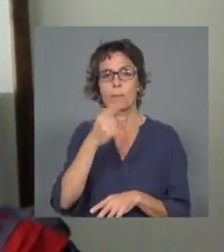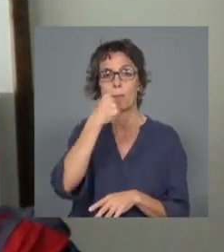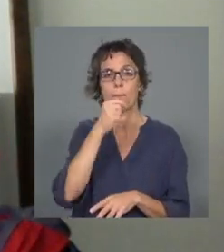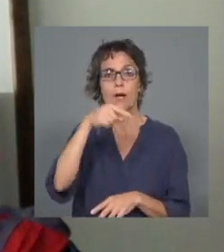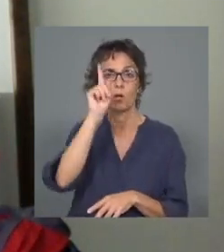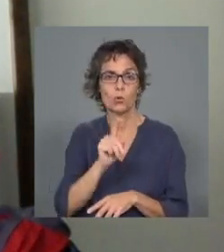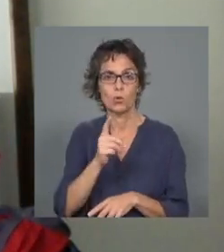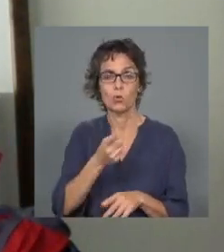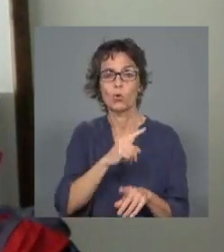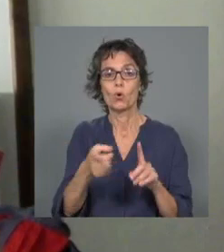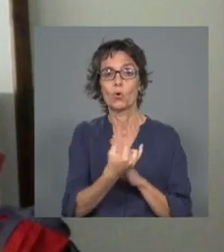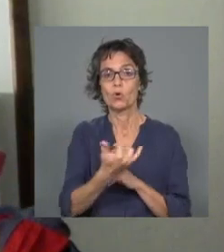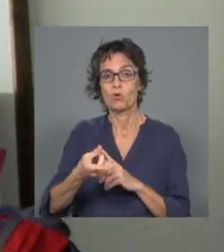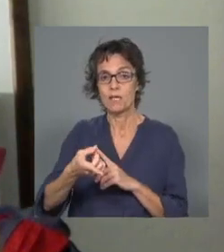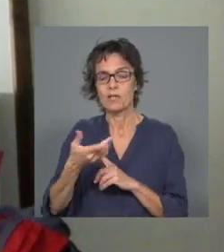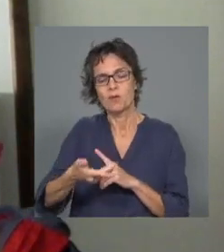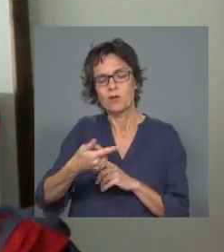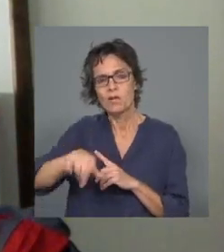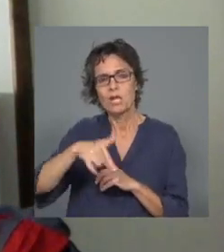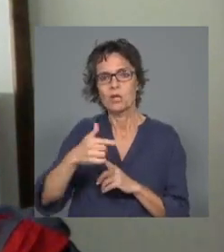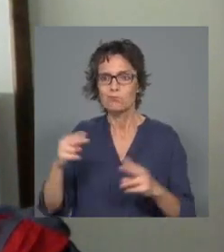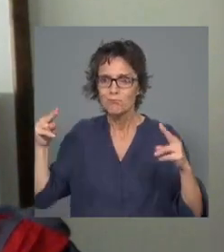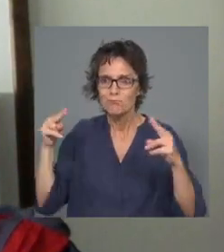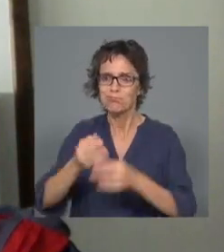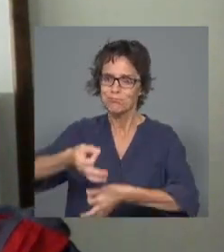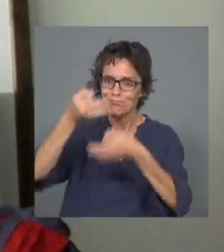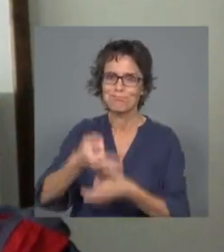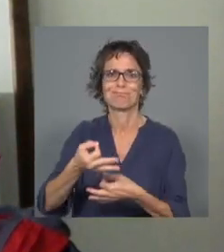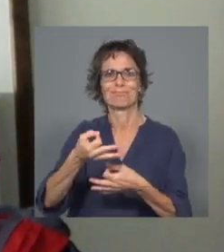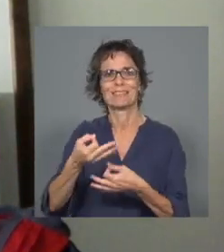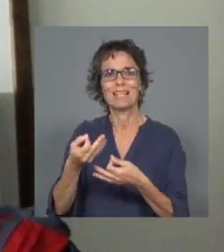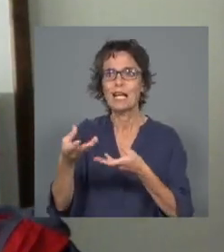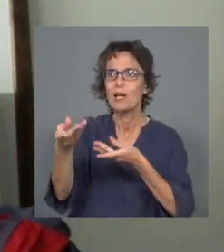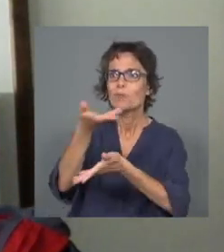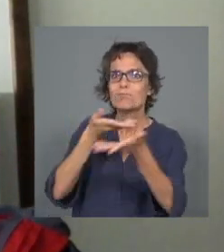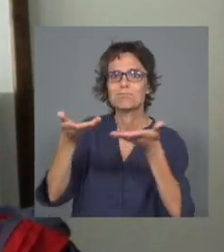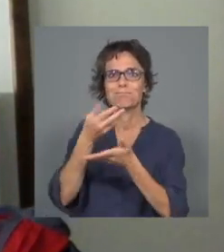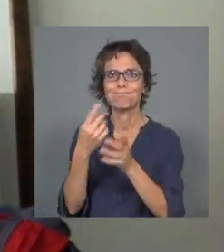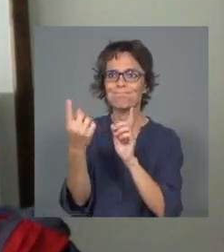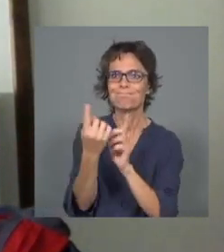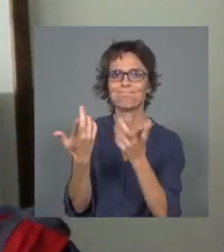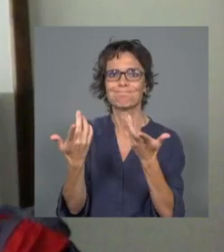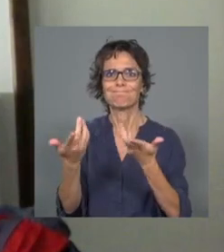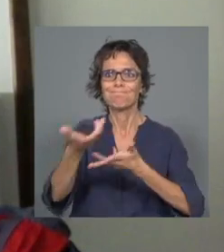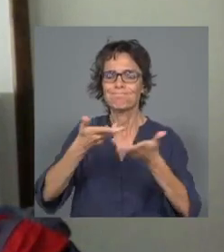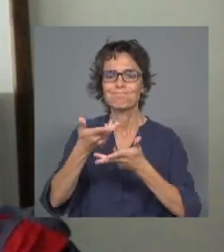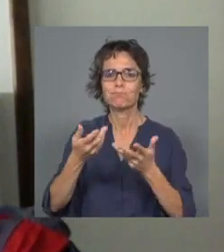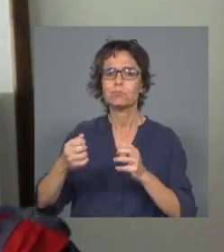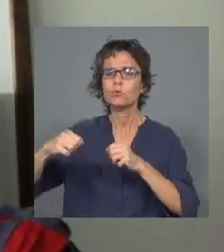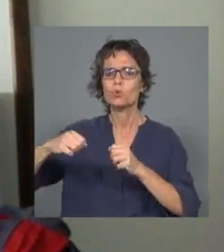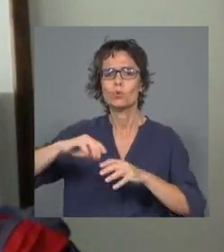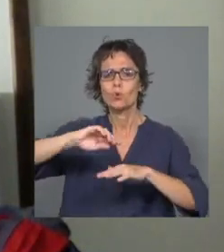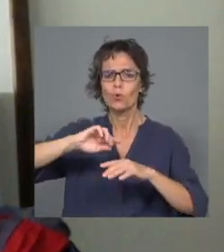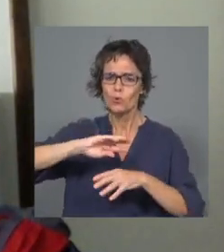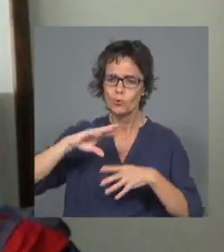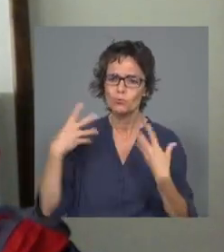Vamos finalmente reunir-nos e vê-lo e estar com ele e assinar e confirmar um pacto em conjunto por uma nova